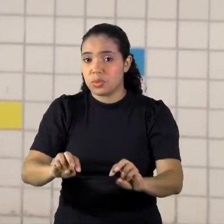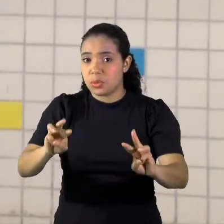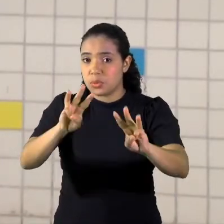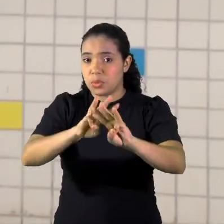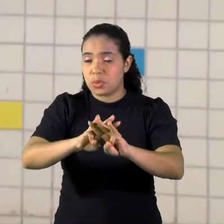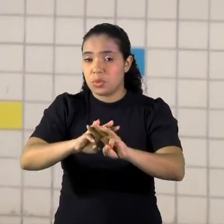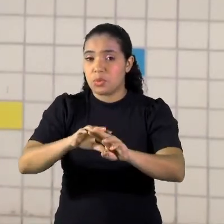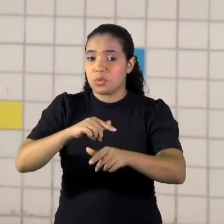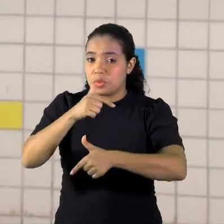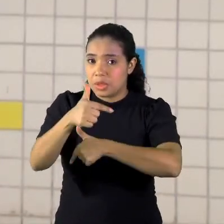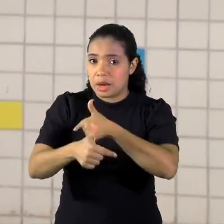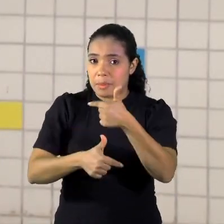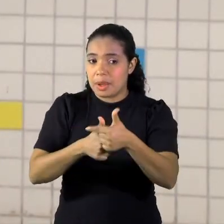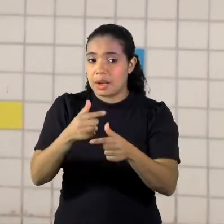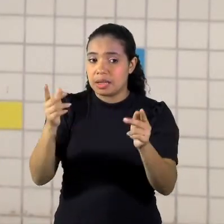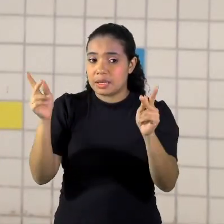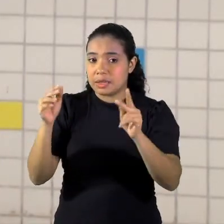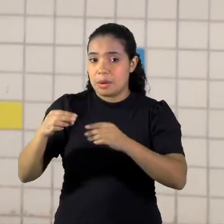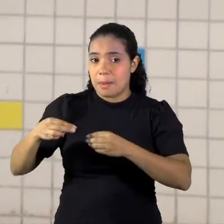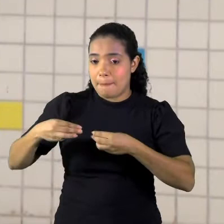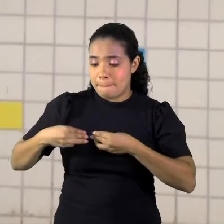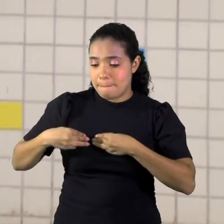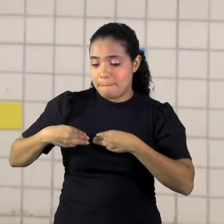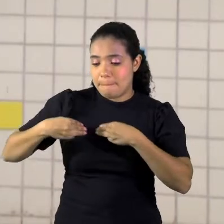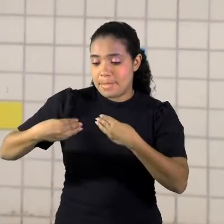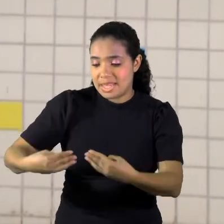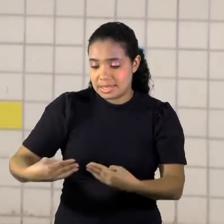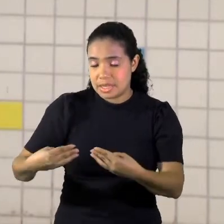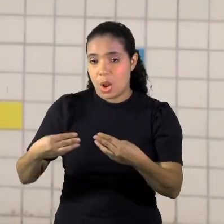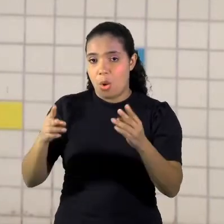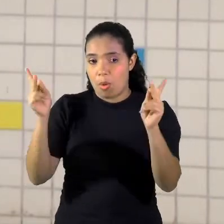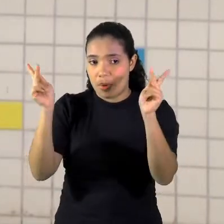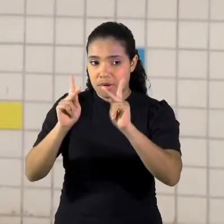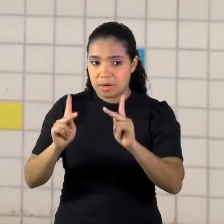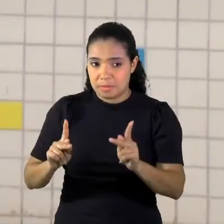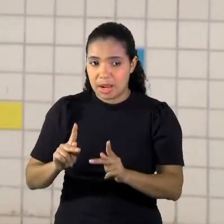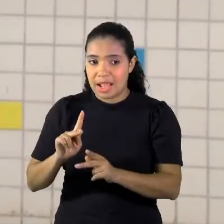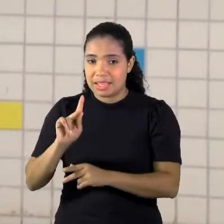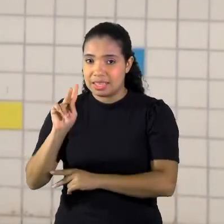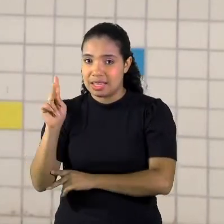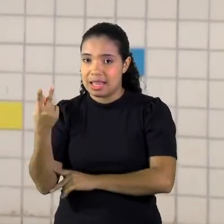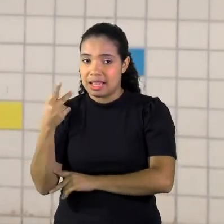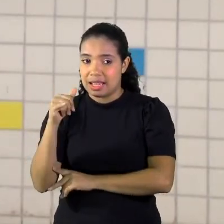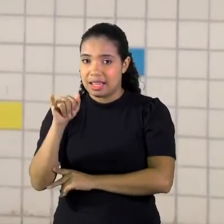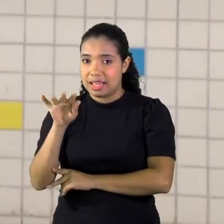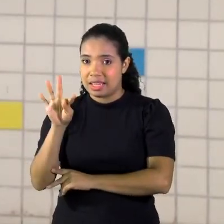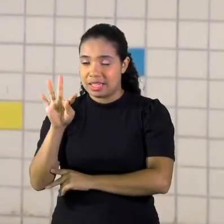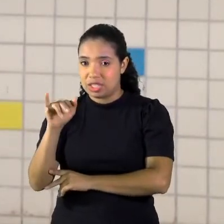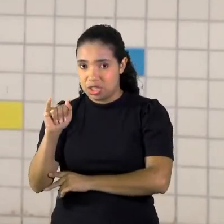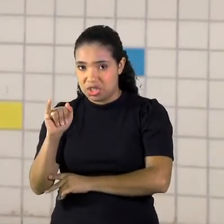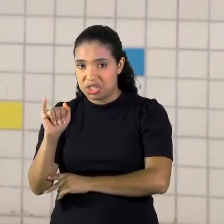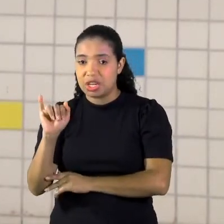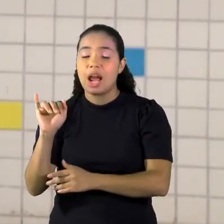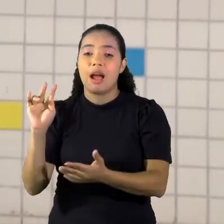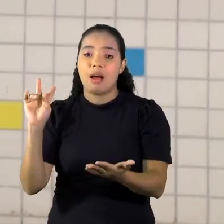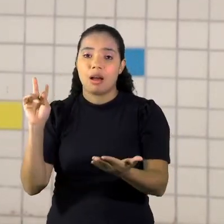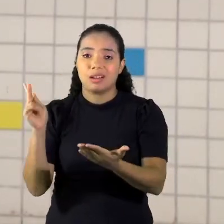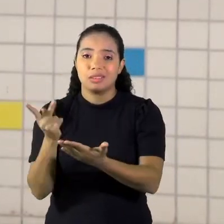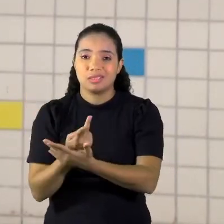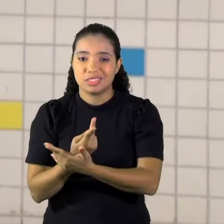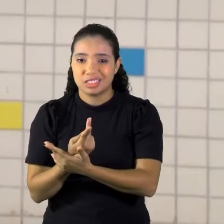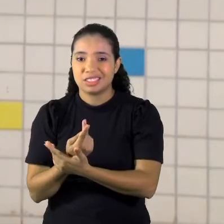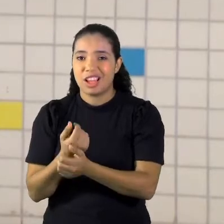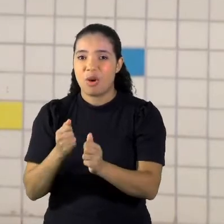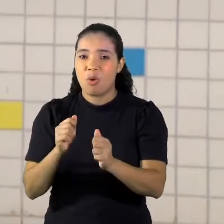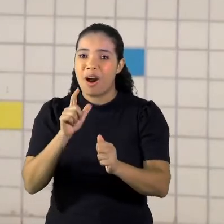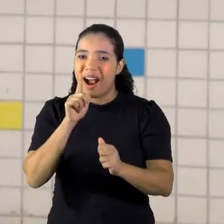missão de paz da ONU no Haiti, quando o Haiti sofreu um maremoto, certo? A ilha